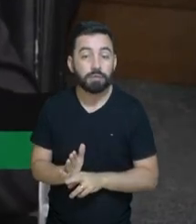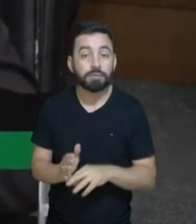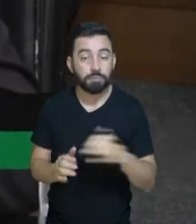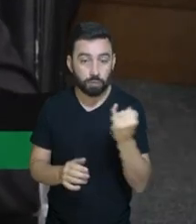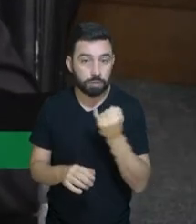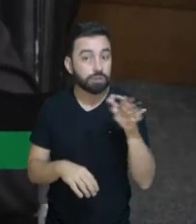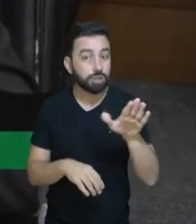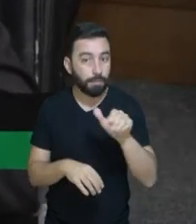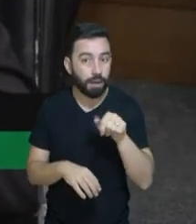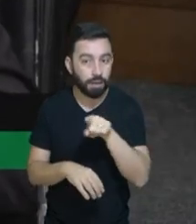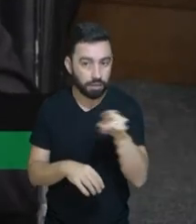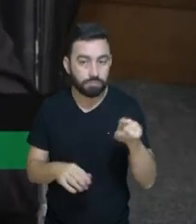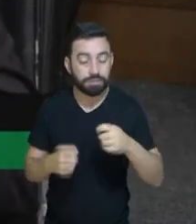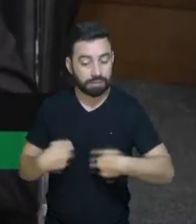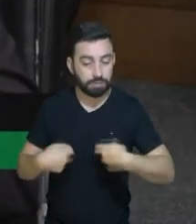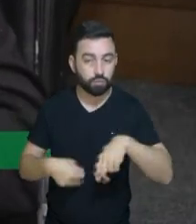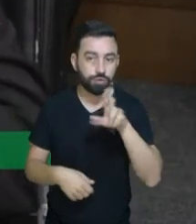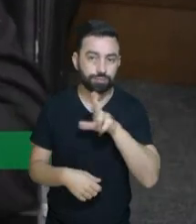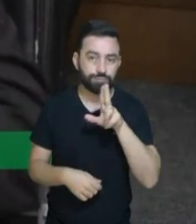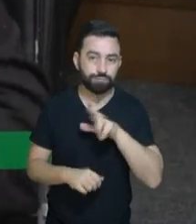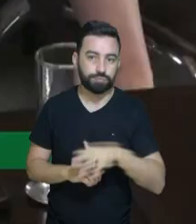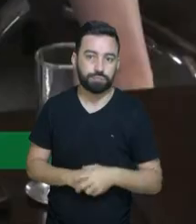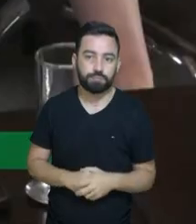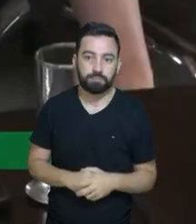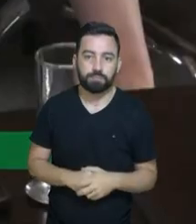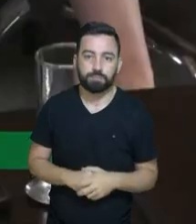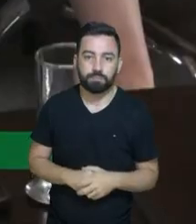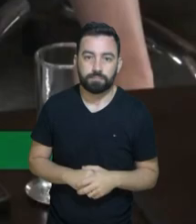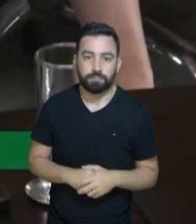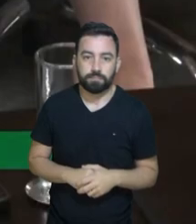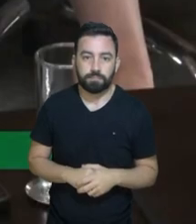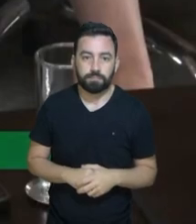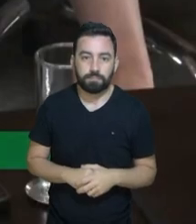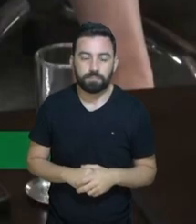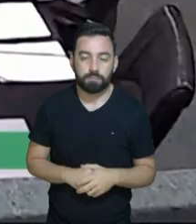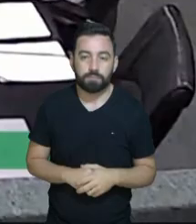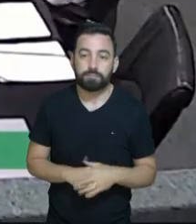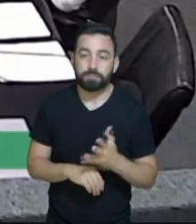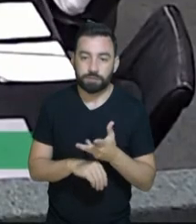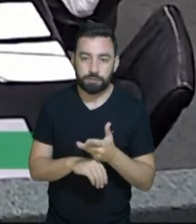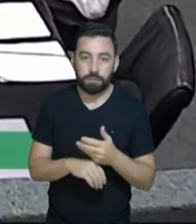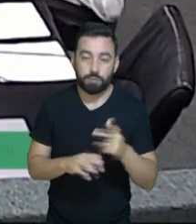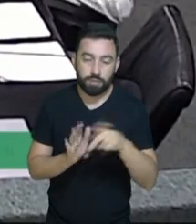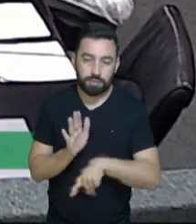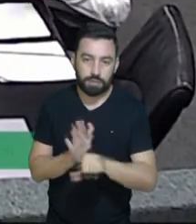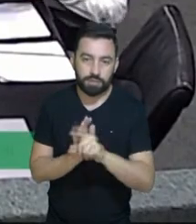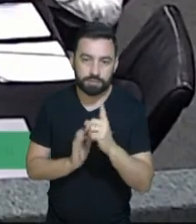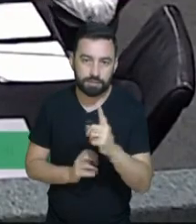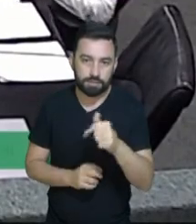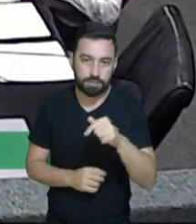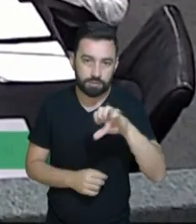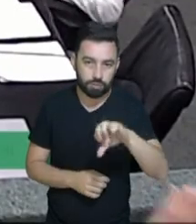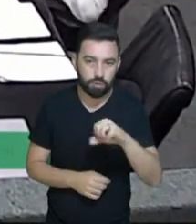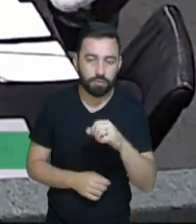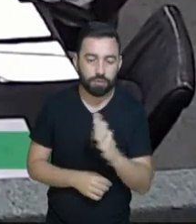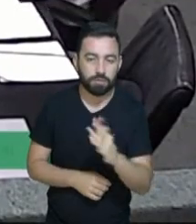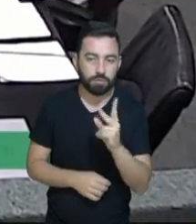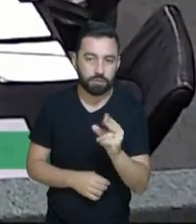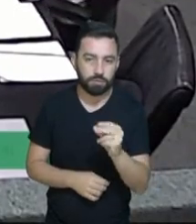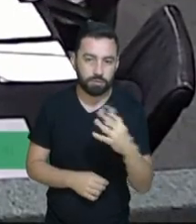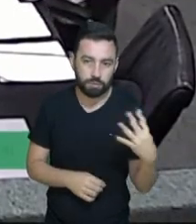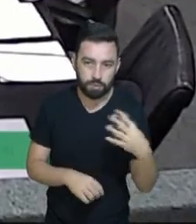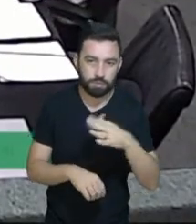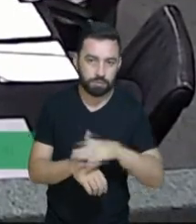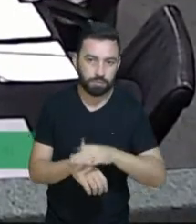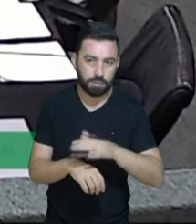eles mas pedimos urgência aqui obrigado é pela diligência para Secret projeto de lei 179 b224 de autoria